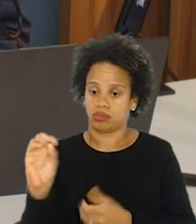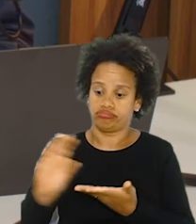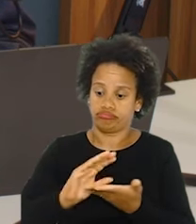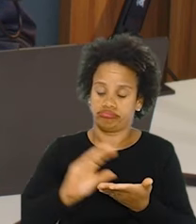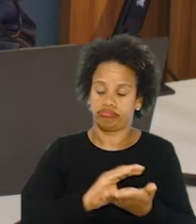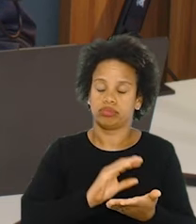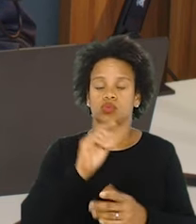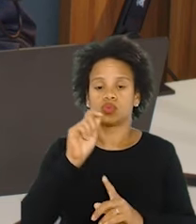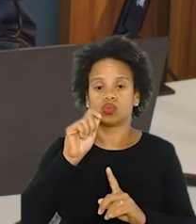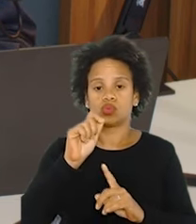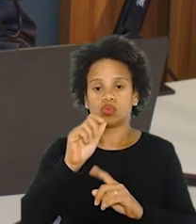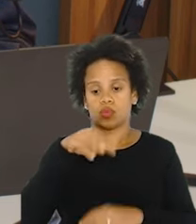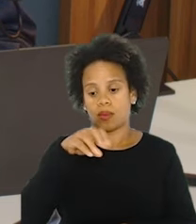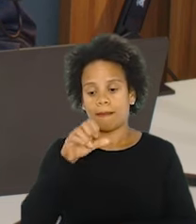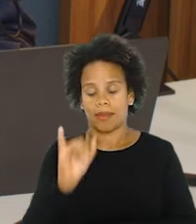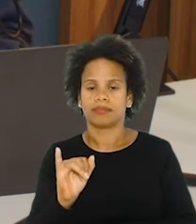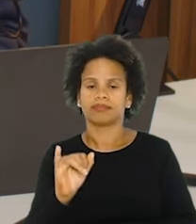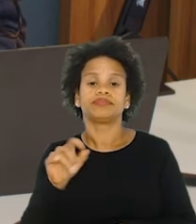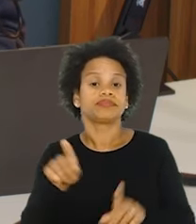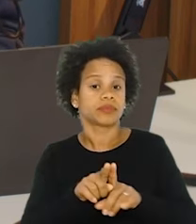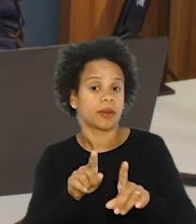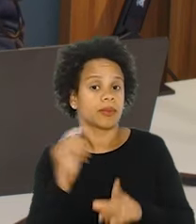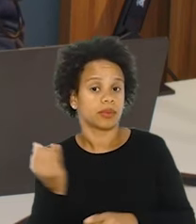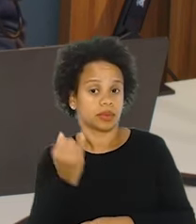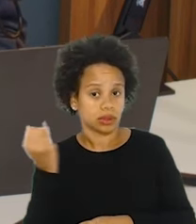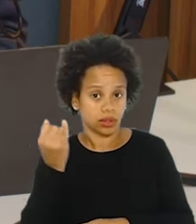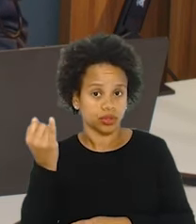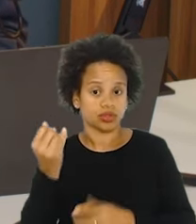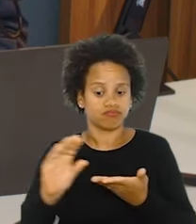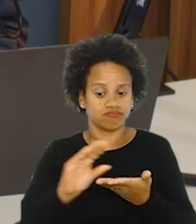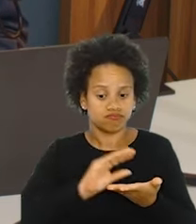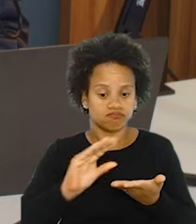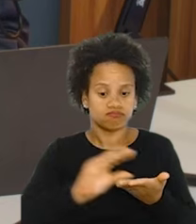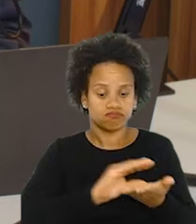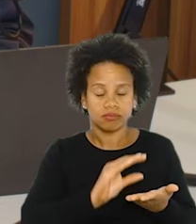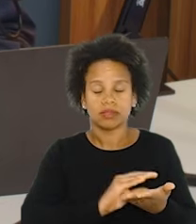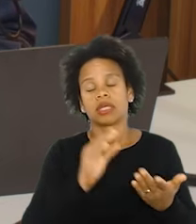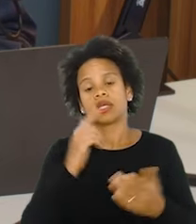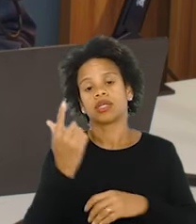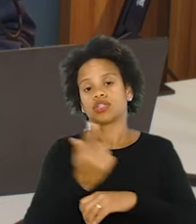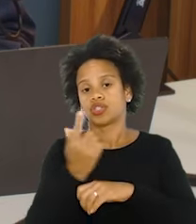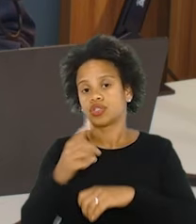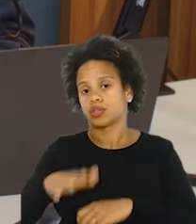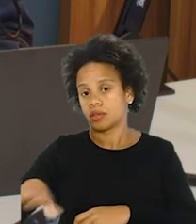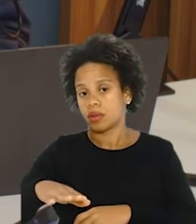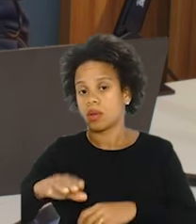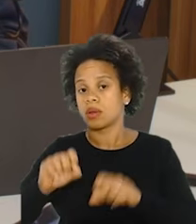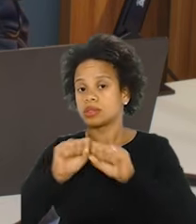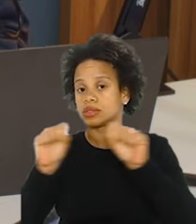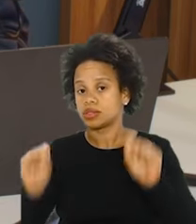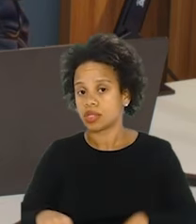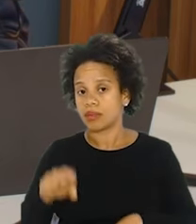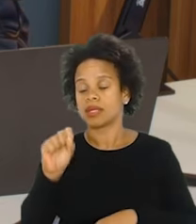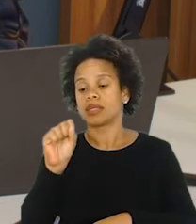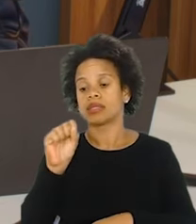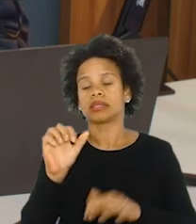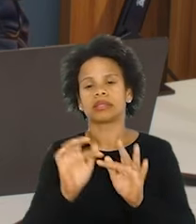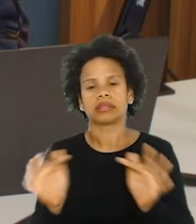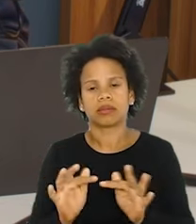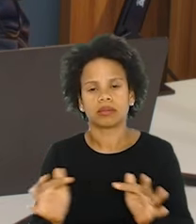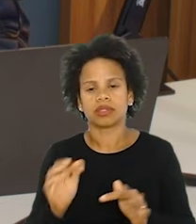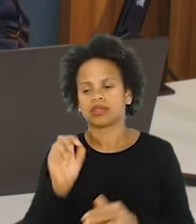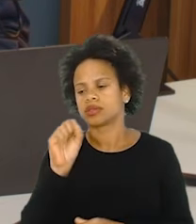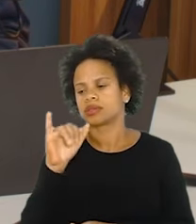recebimentos né Eh estão dentro da área de gestão então é importante e no próprio sistema do simples tem uma